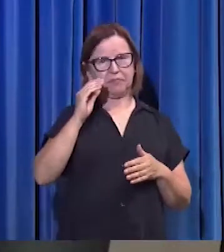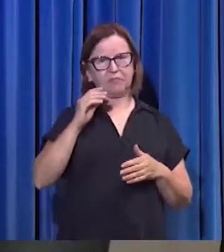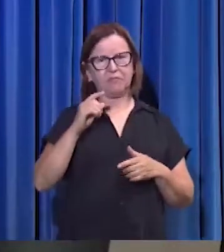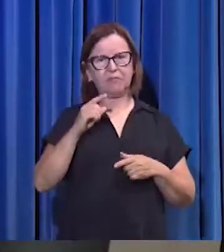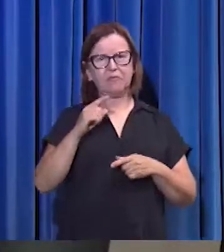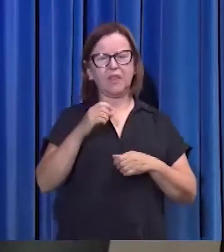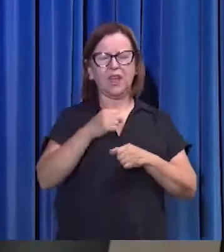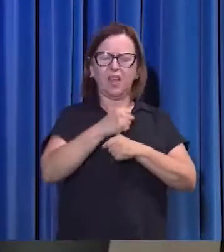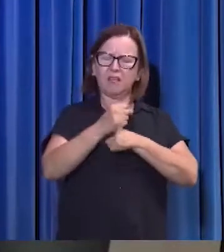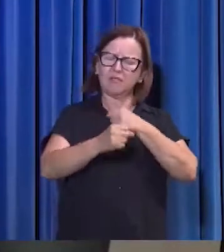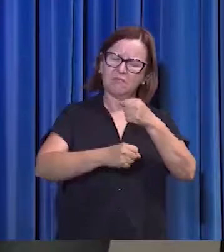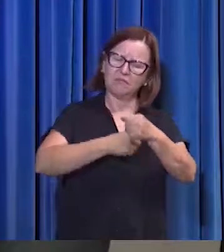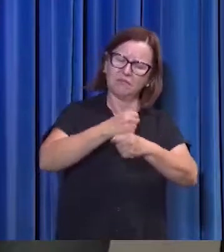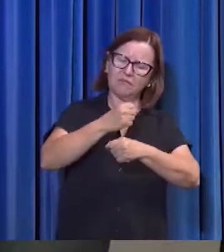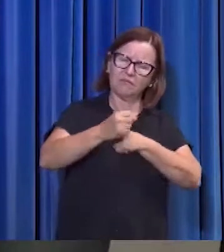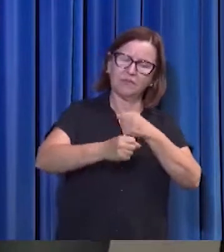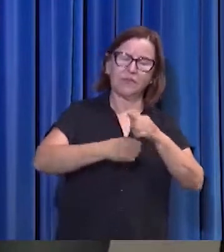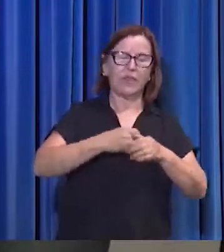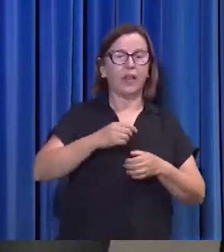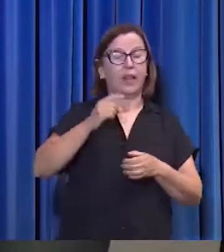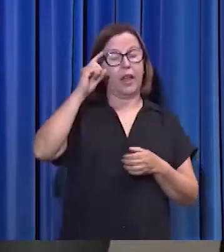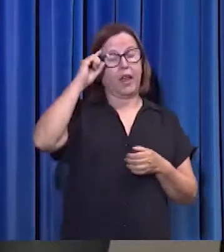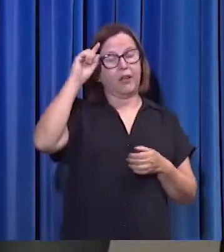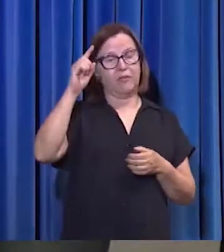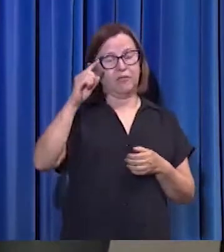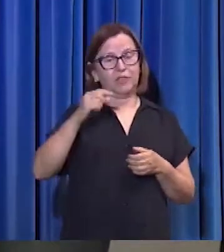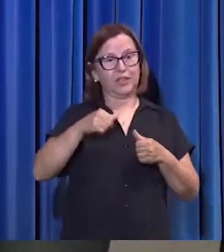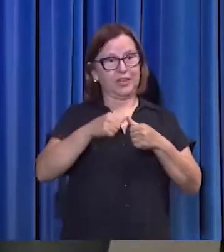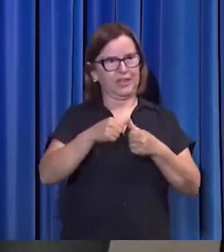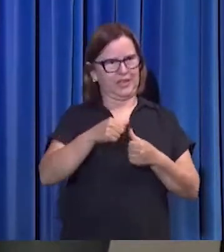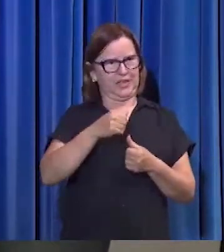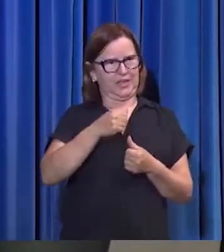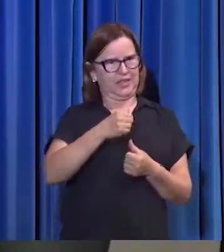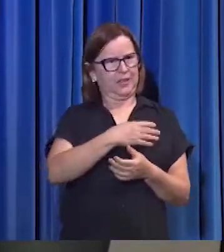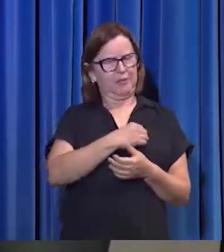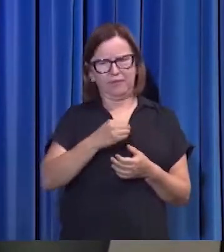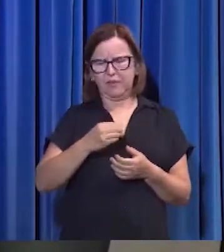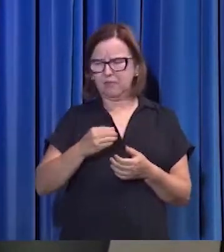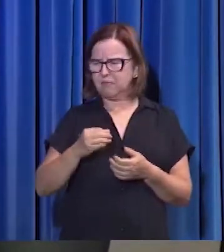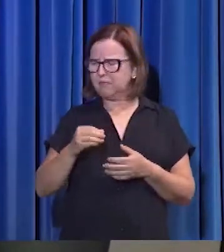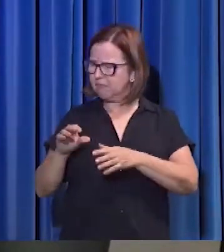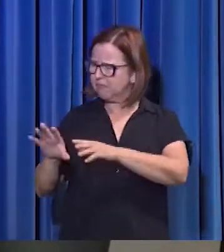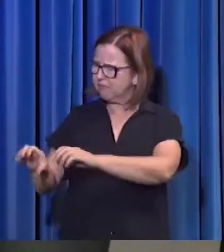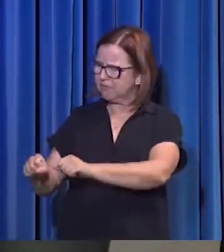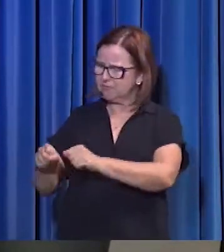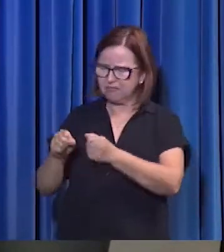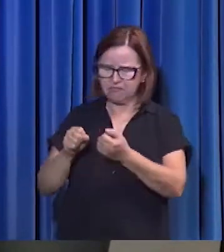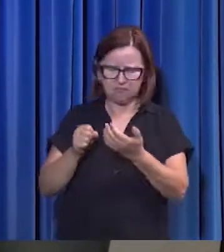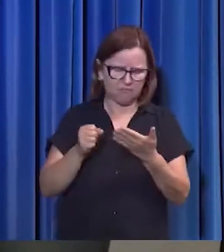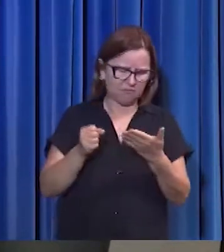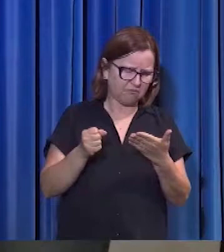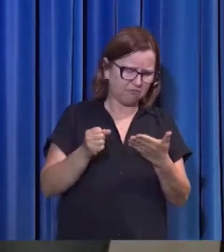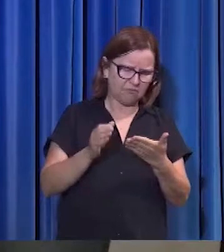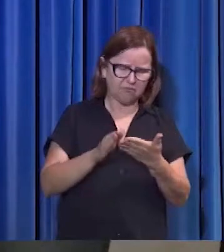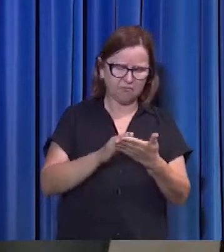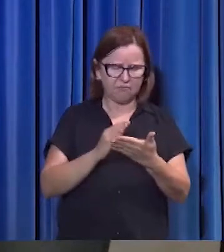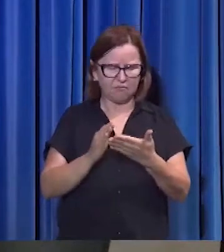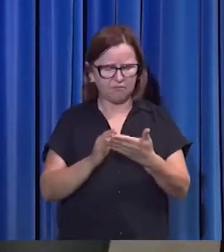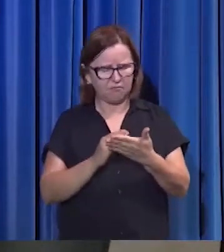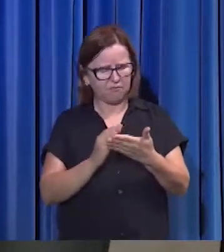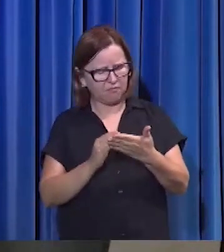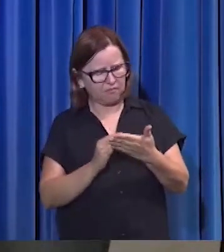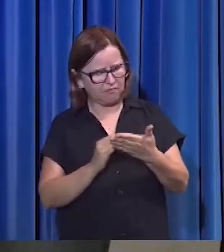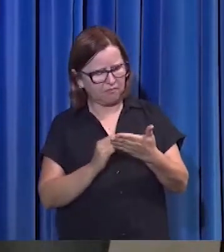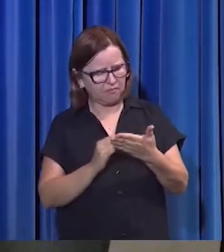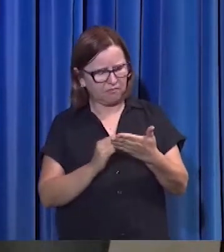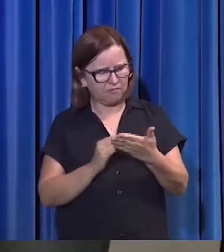Passaram-se os anos. Um dia ele pegou a Bíblia, começou a abrir e viu que em cada página da Bíblia